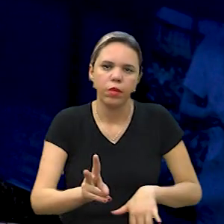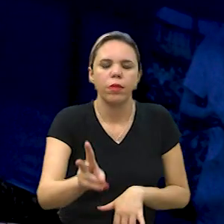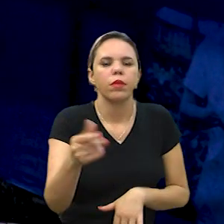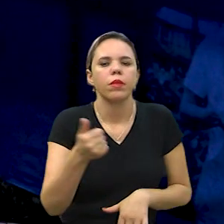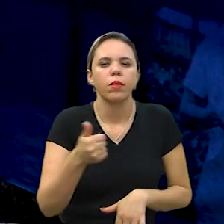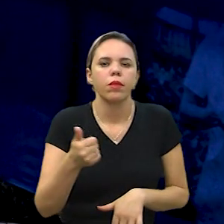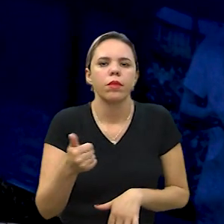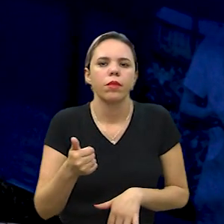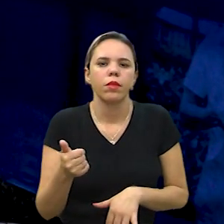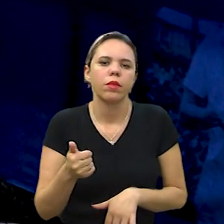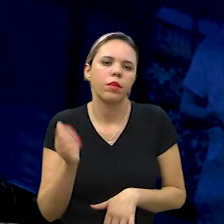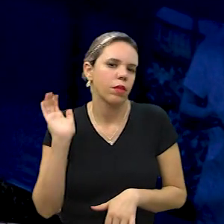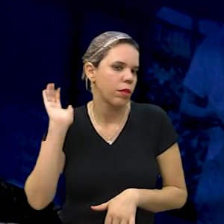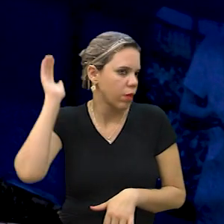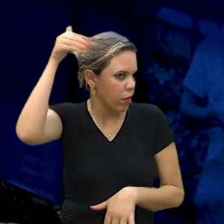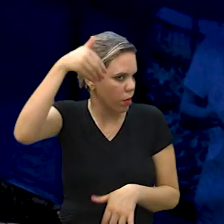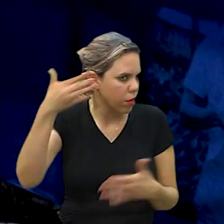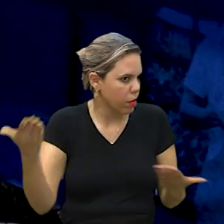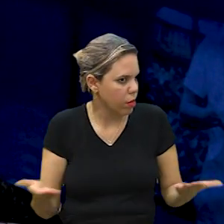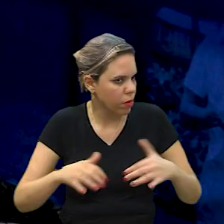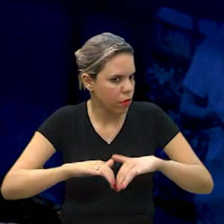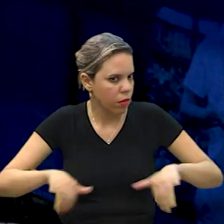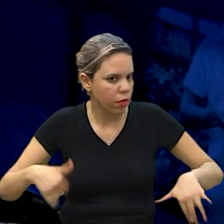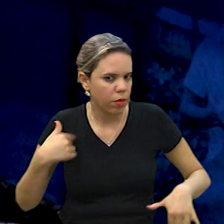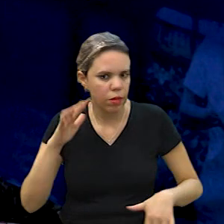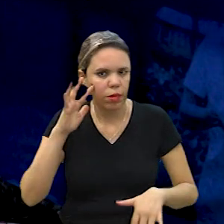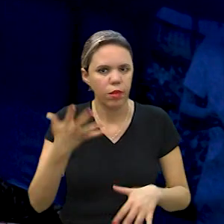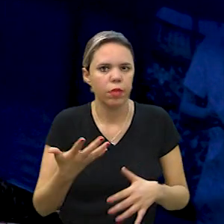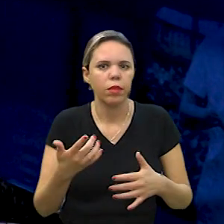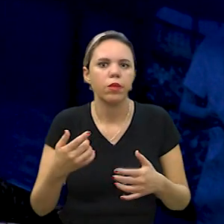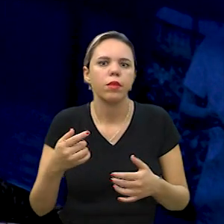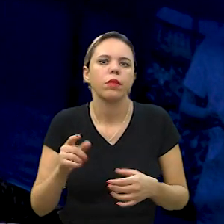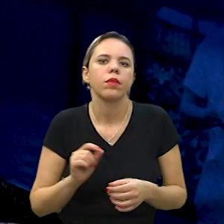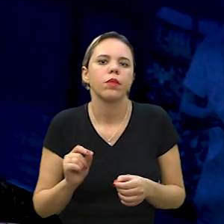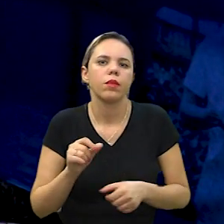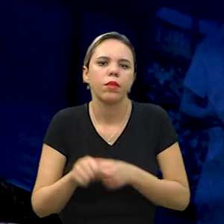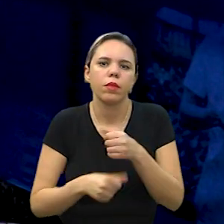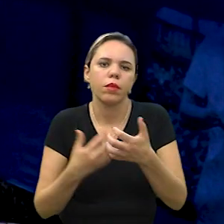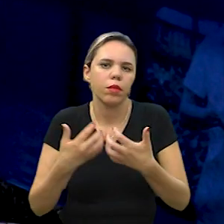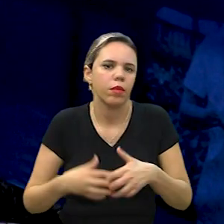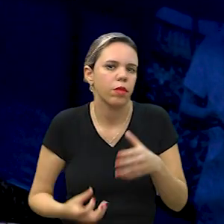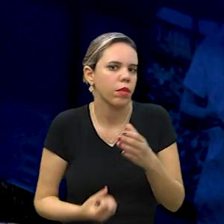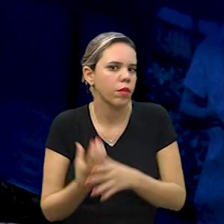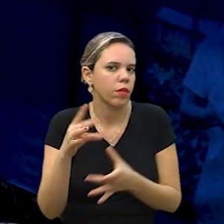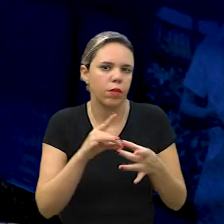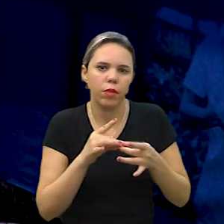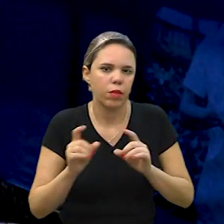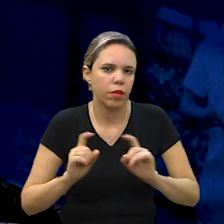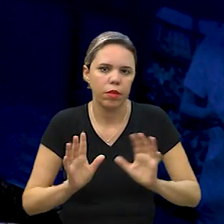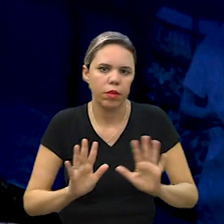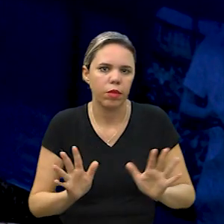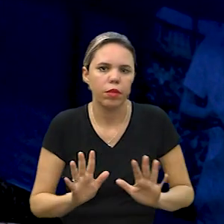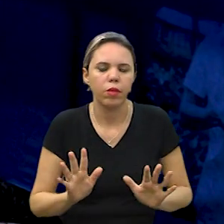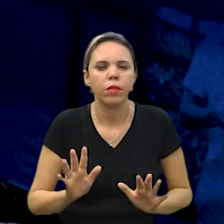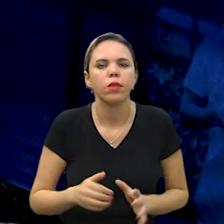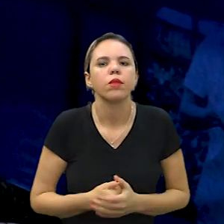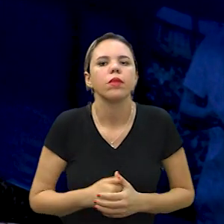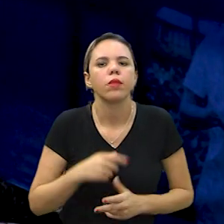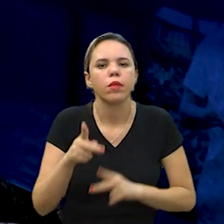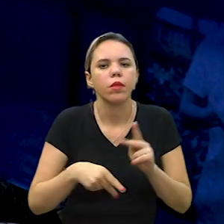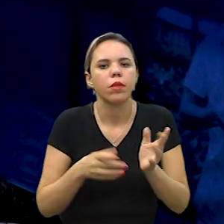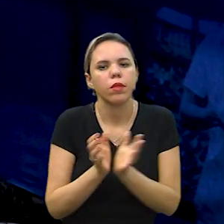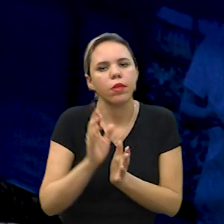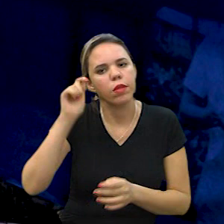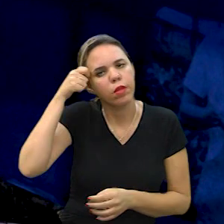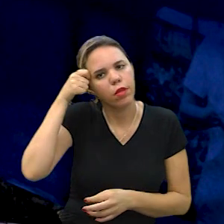perdurou na Primeira República, e hoje nós temos reflexos dessa lógica, né? O que não gera essas uniões. A Reafro, movimento